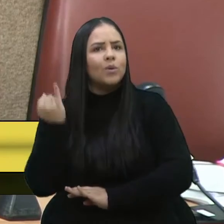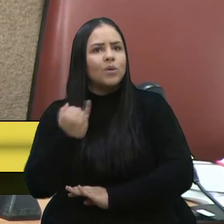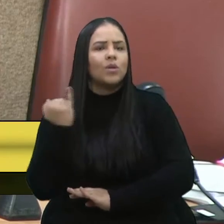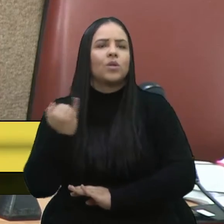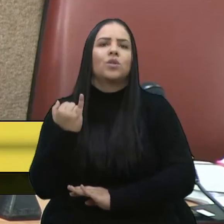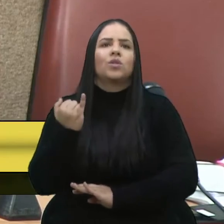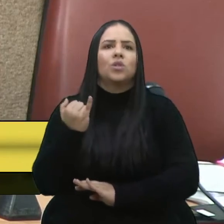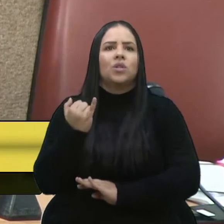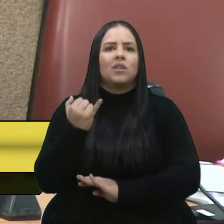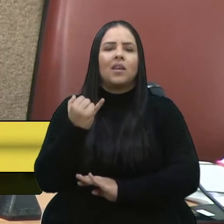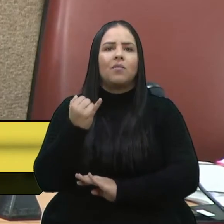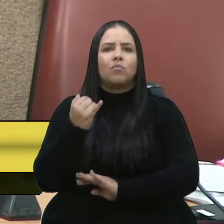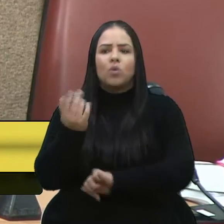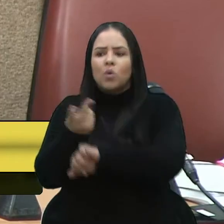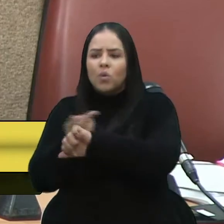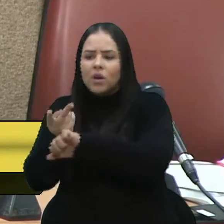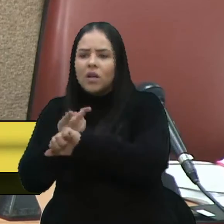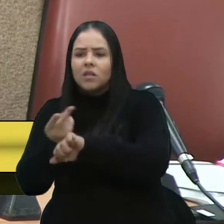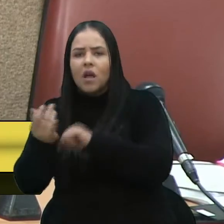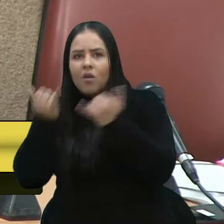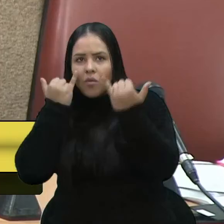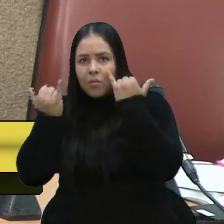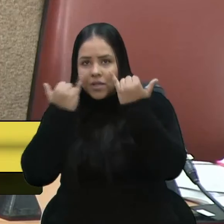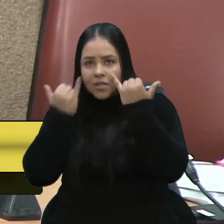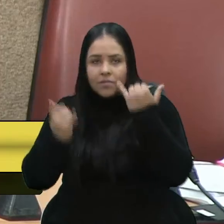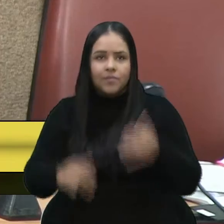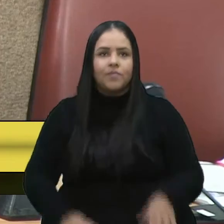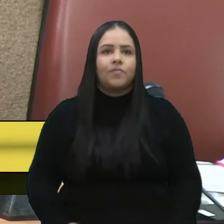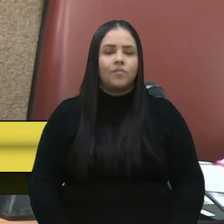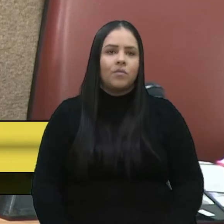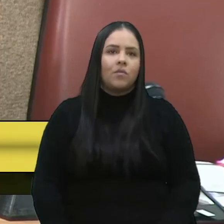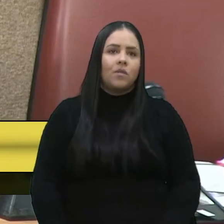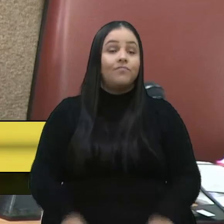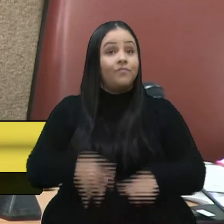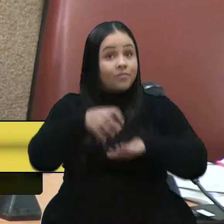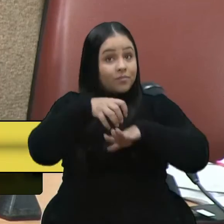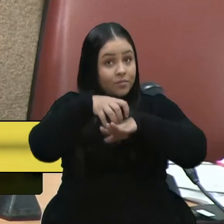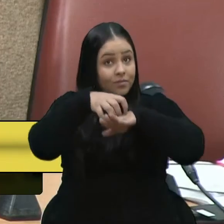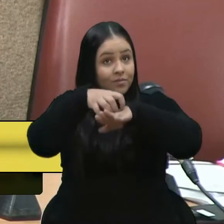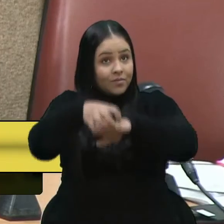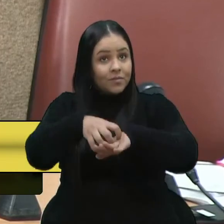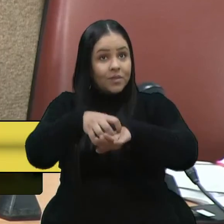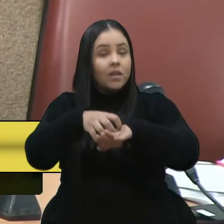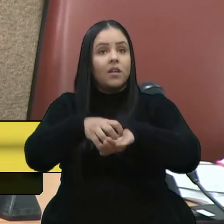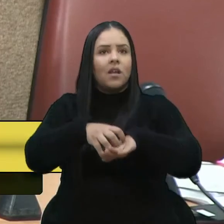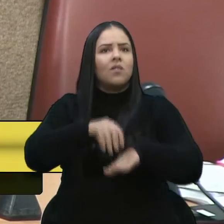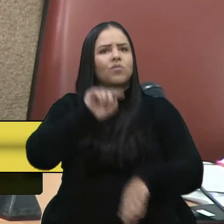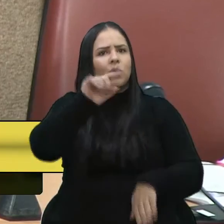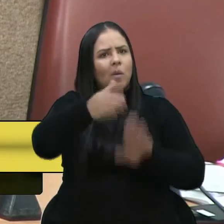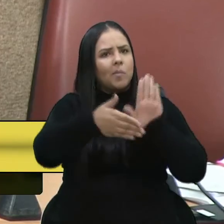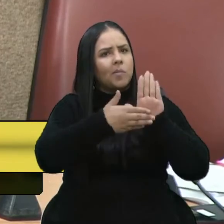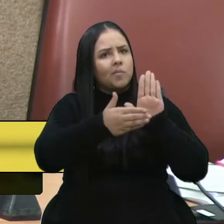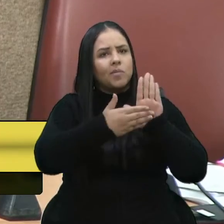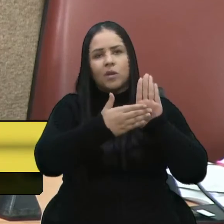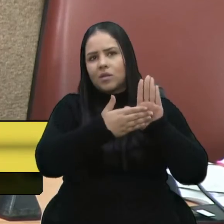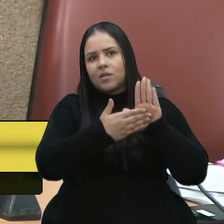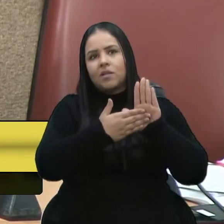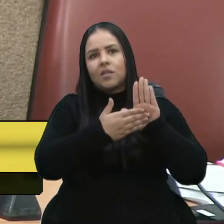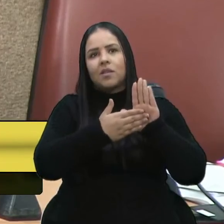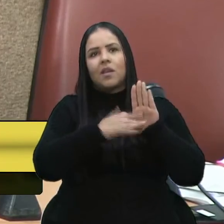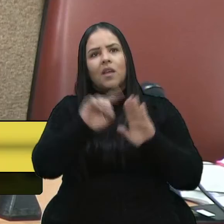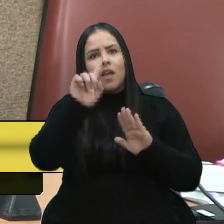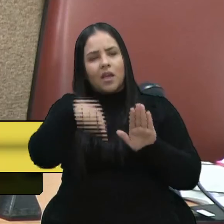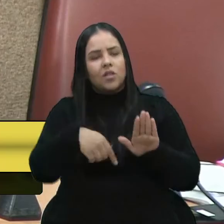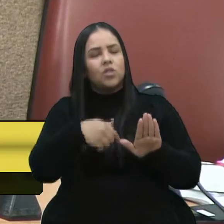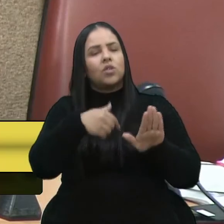buscar essas informações. Sobre o transporte, eu acho que, mais do que nunca, a sua proposta ela vem, né, no sentido de